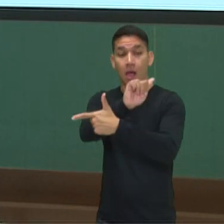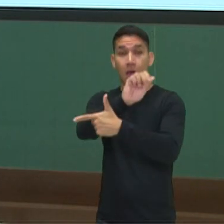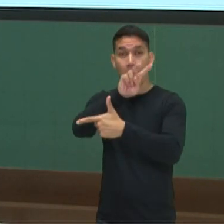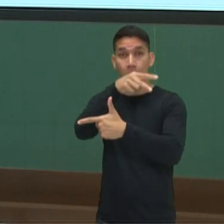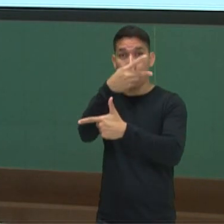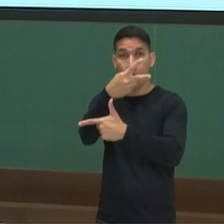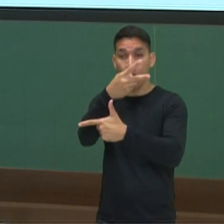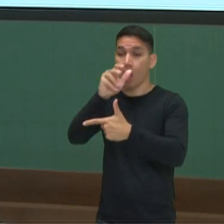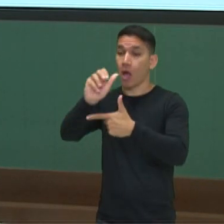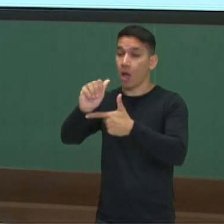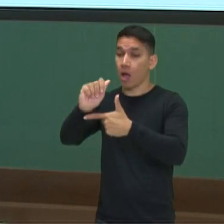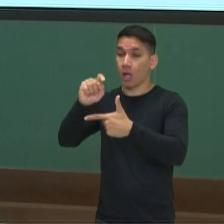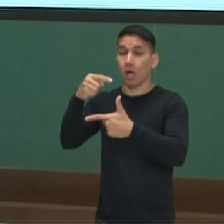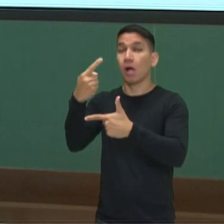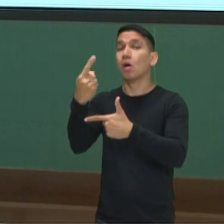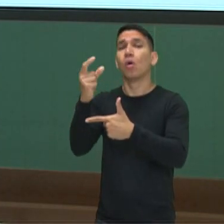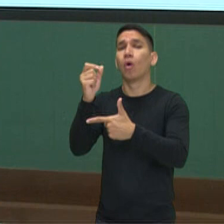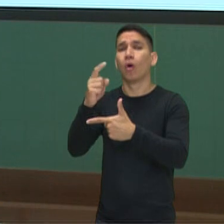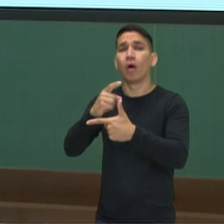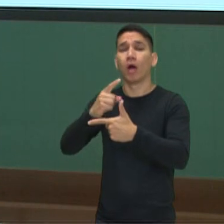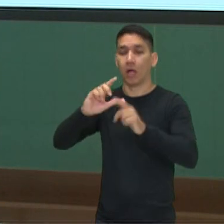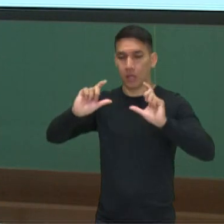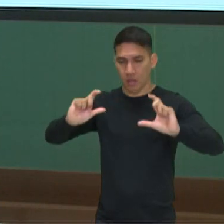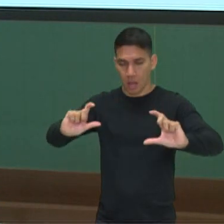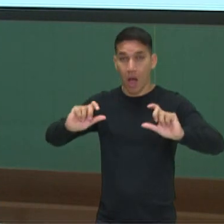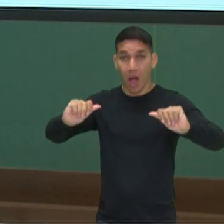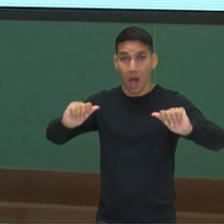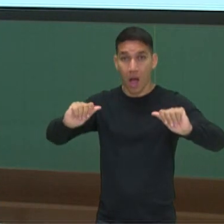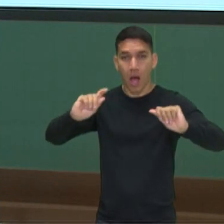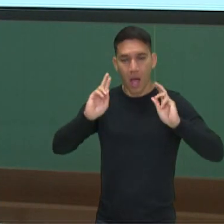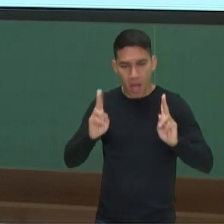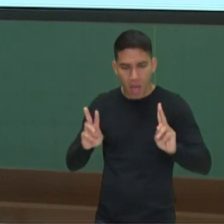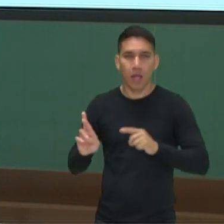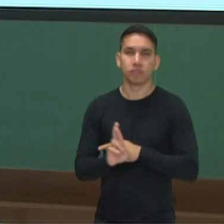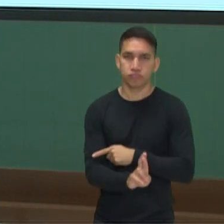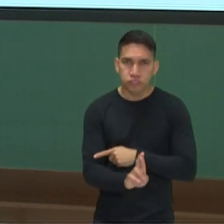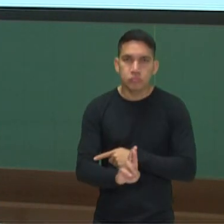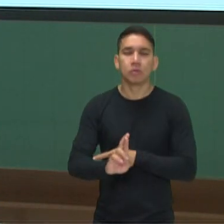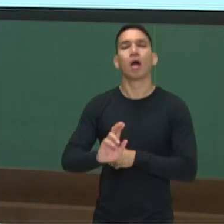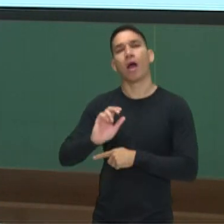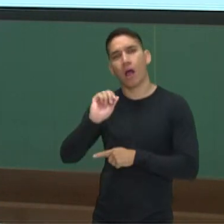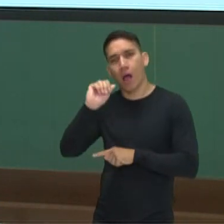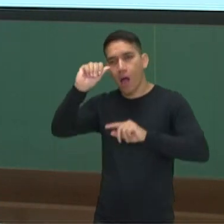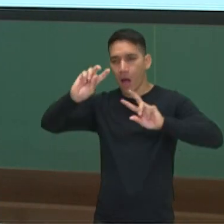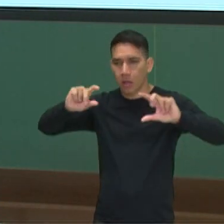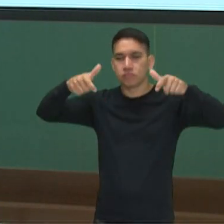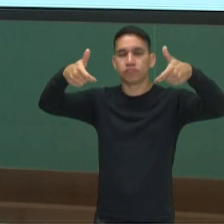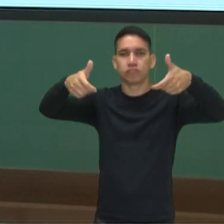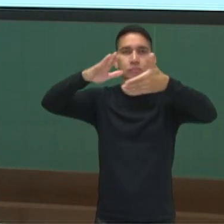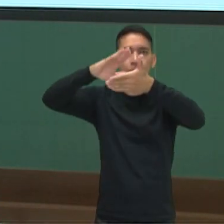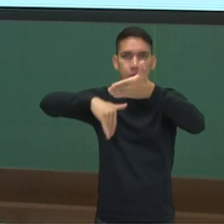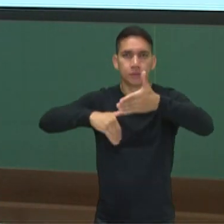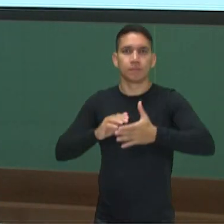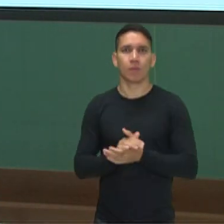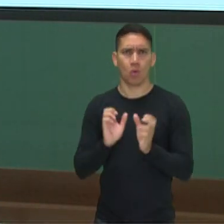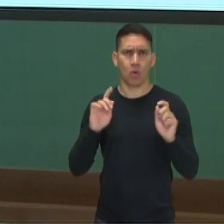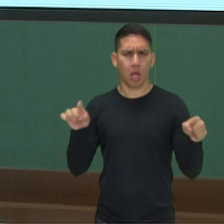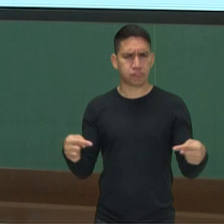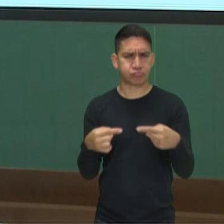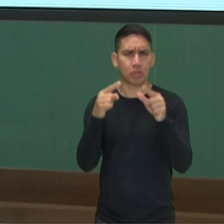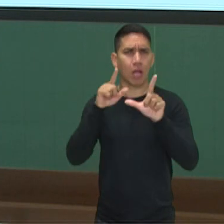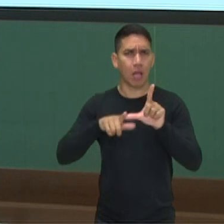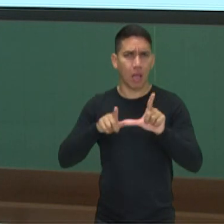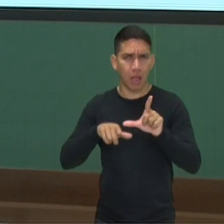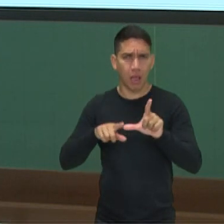por a, repete a base, subtrai os expoentes, 4a. Tranquilo? número com número, letra com letra. Regra de